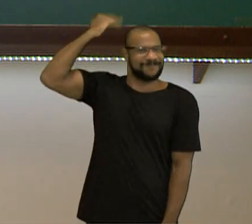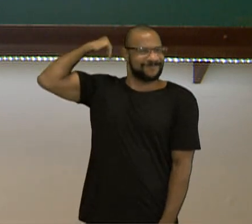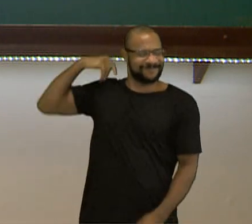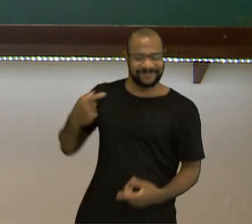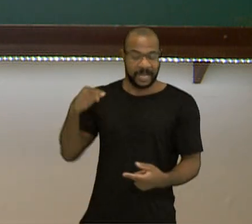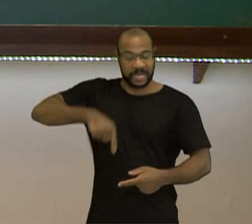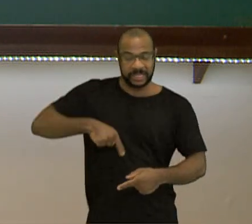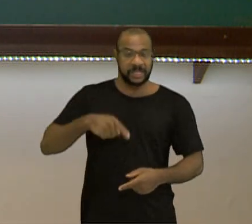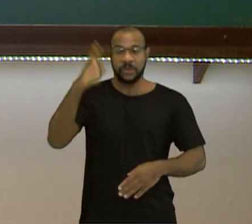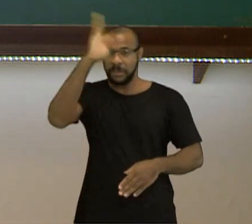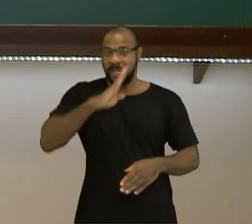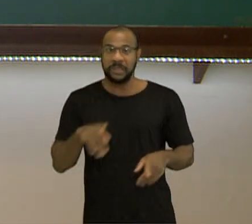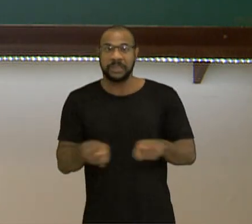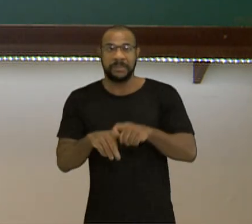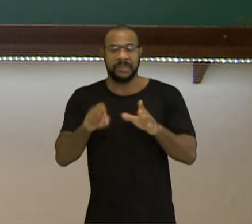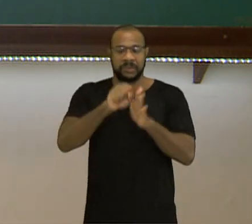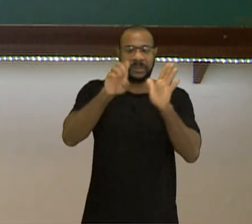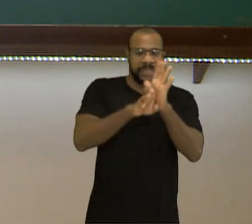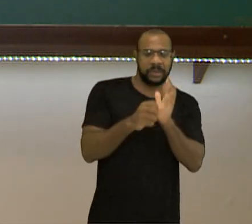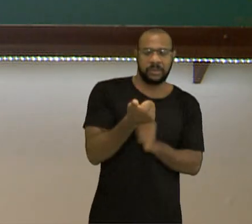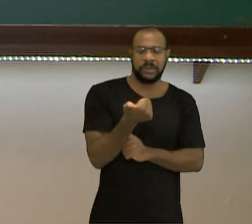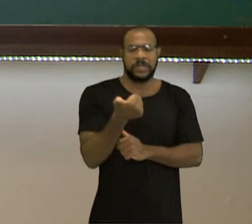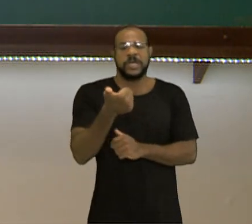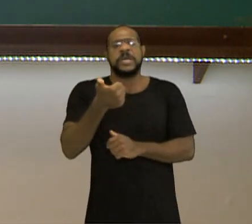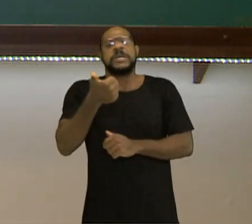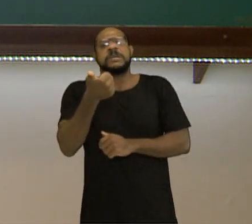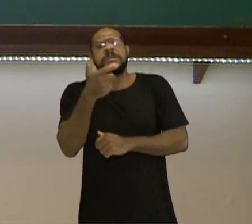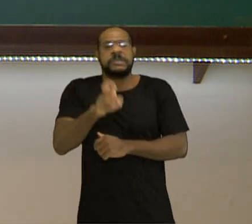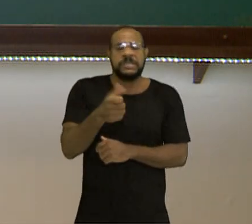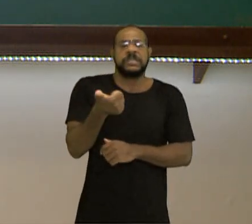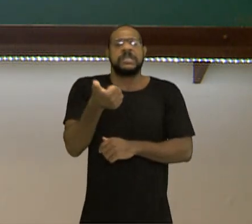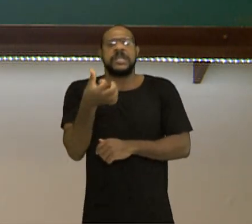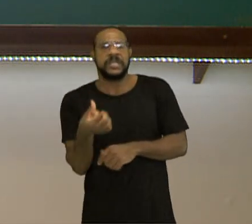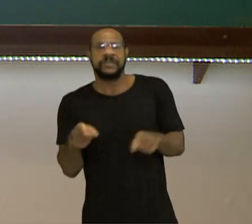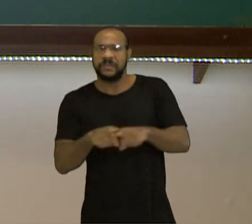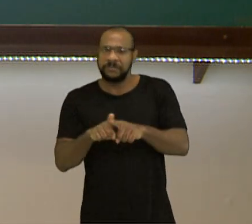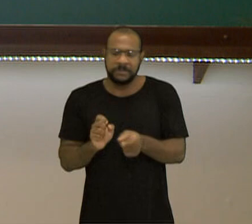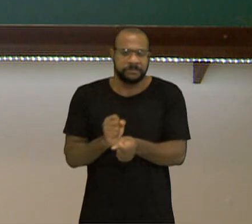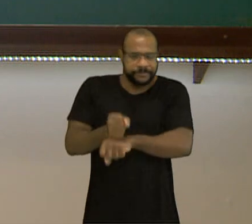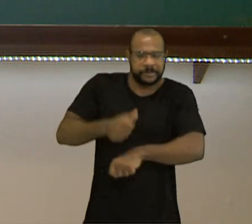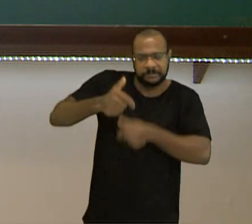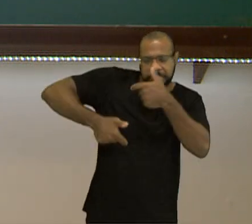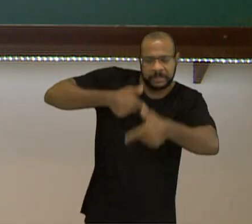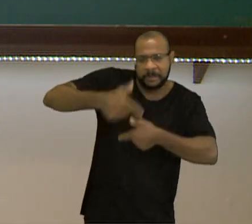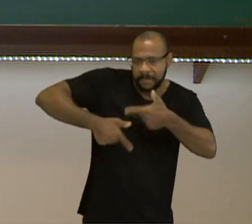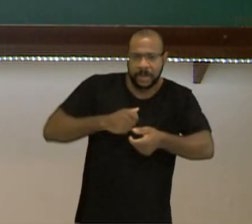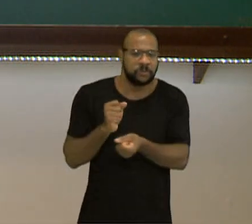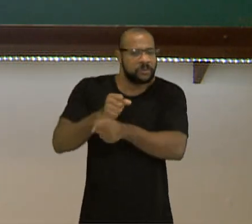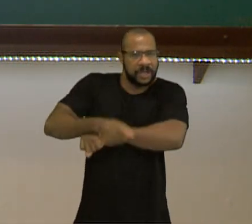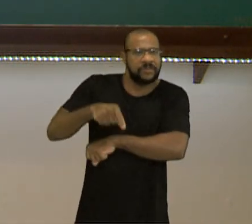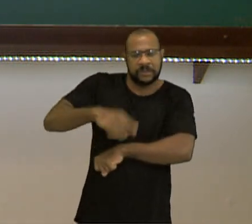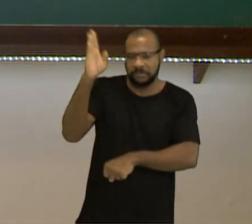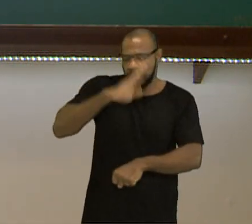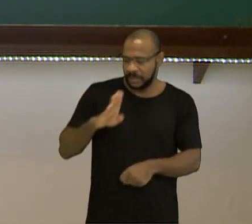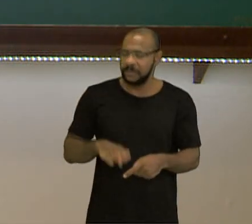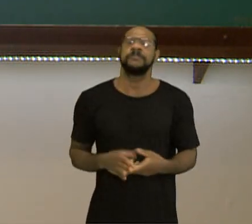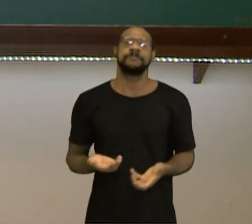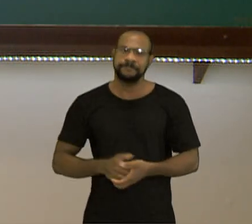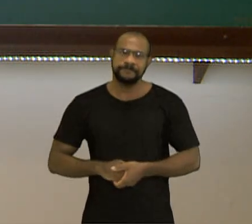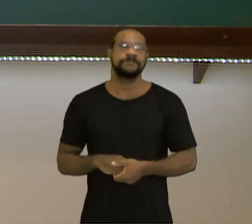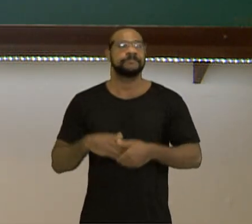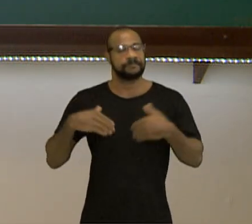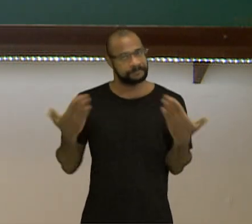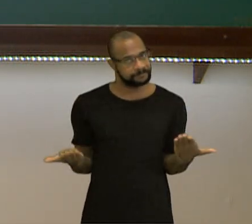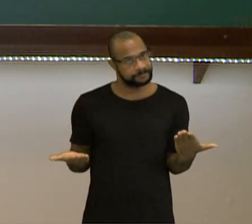Brasil, a partir do século XV e XVI, a introdução da escravidão, da mão de obra africana aqui no Brasil para serem